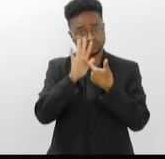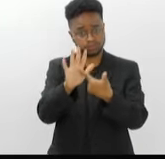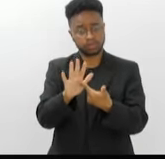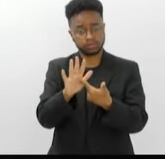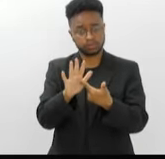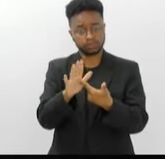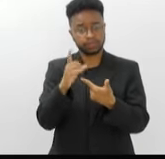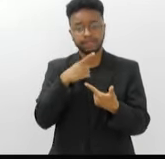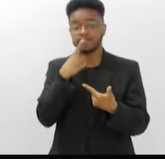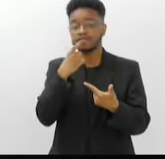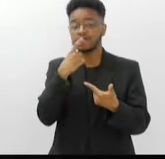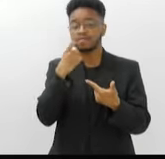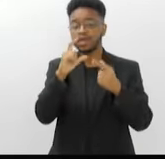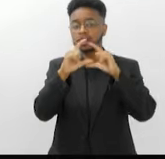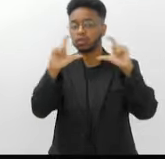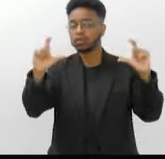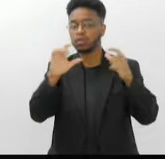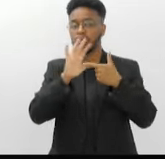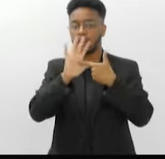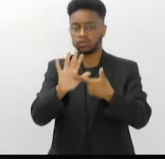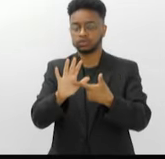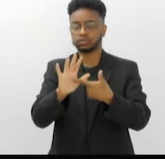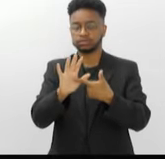cor vermelha, na primeira página.